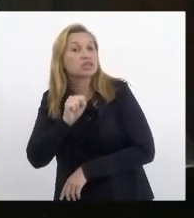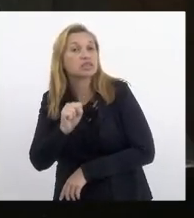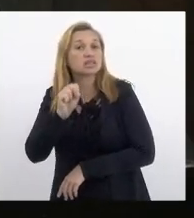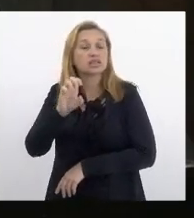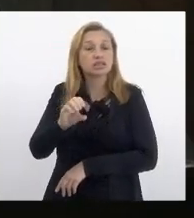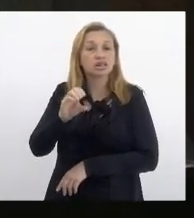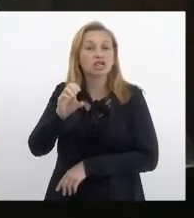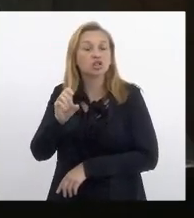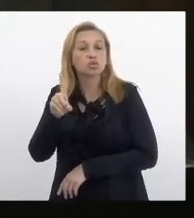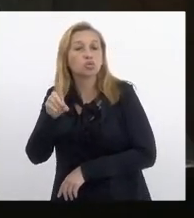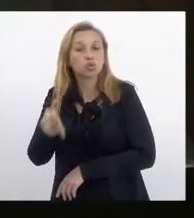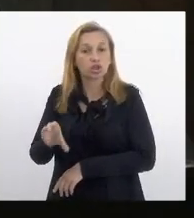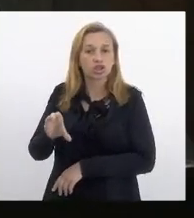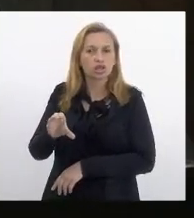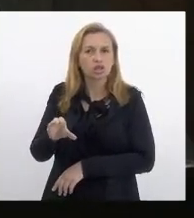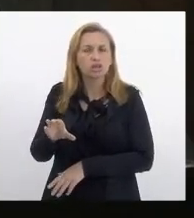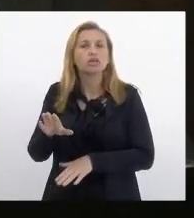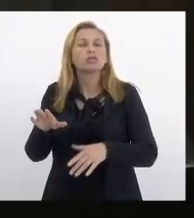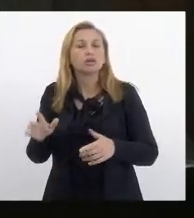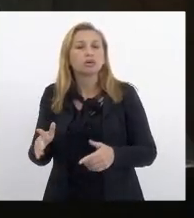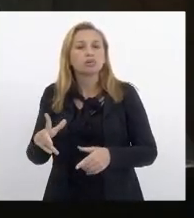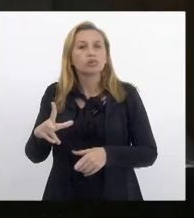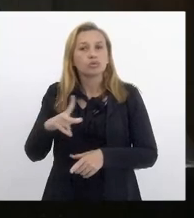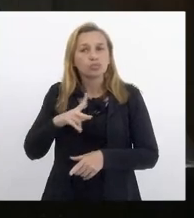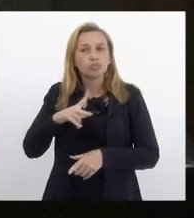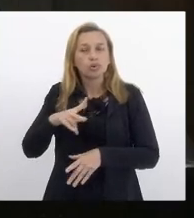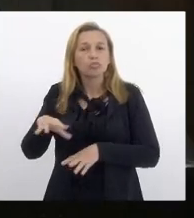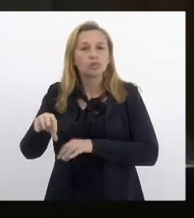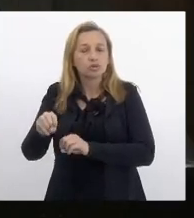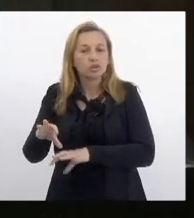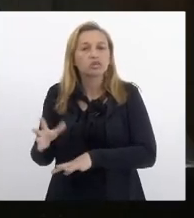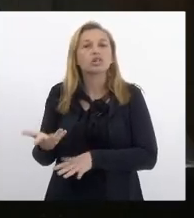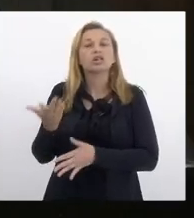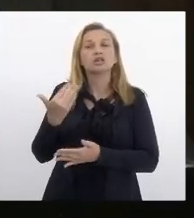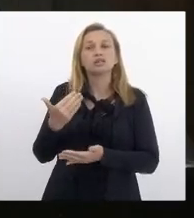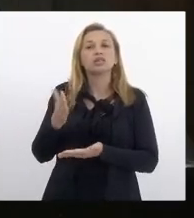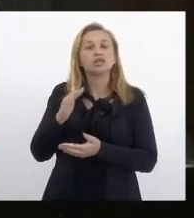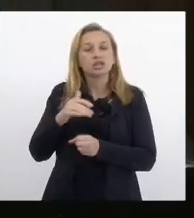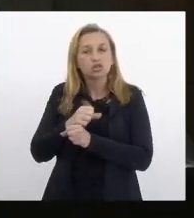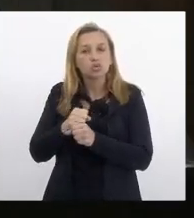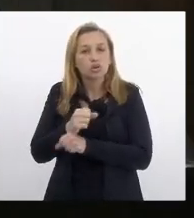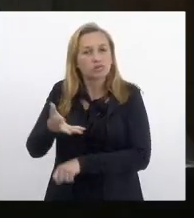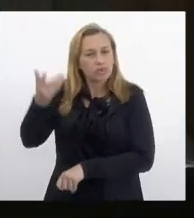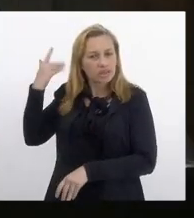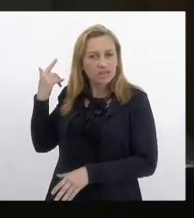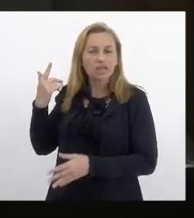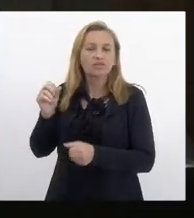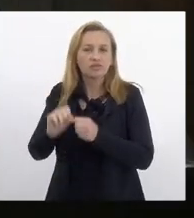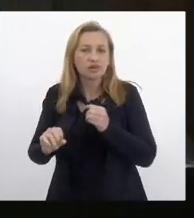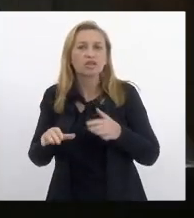no trabalho para a própria rede, que já vem sendo realizado desde o ano passado? É